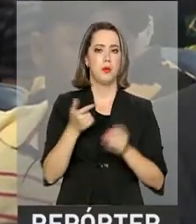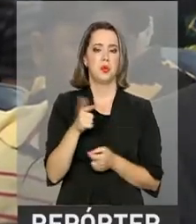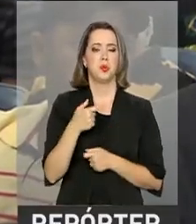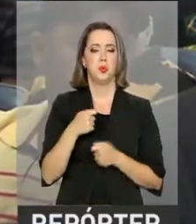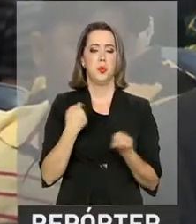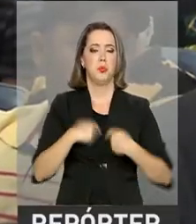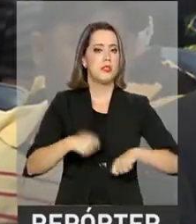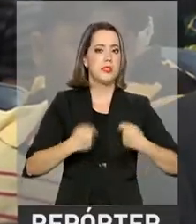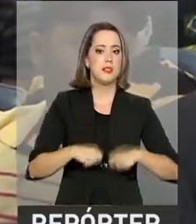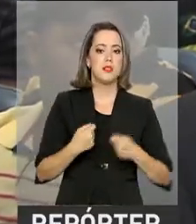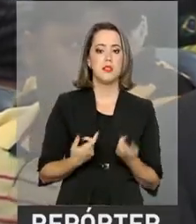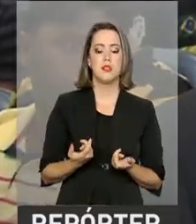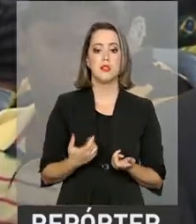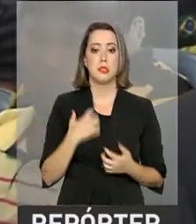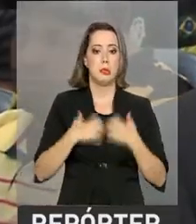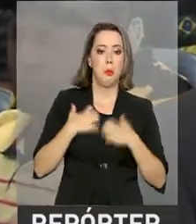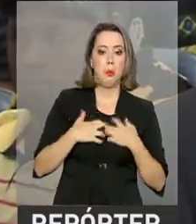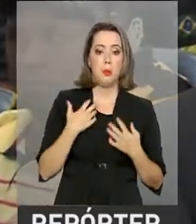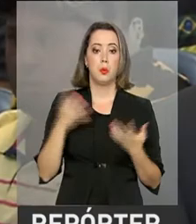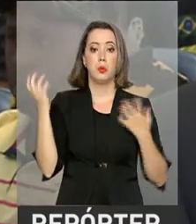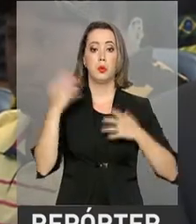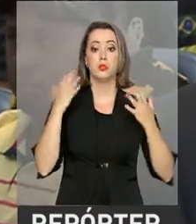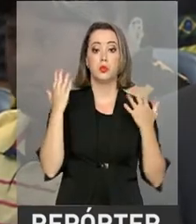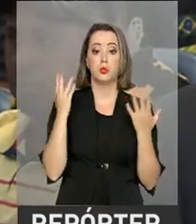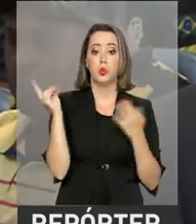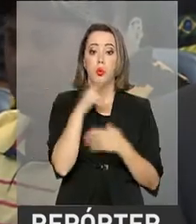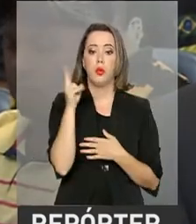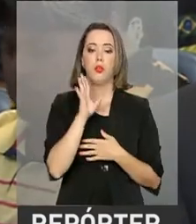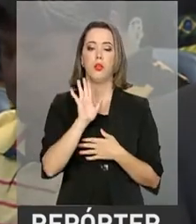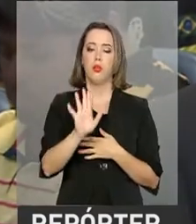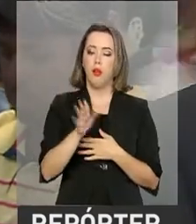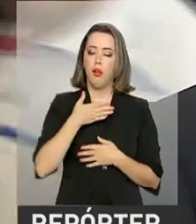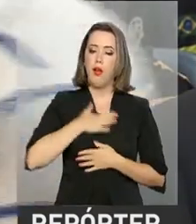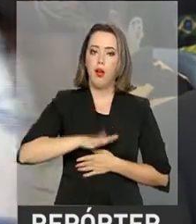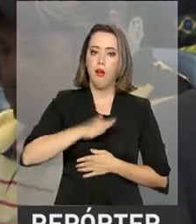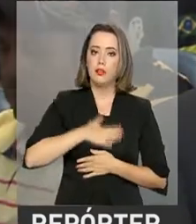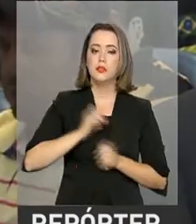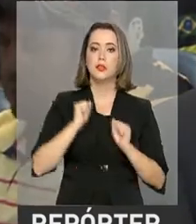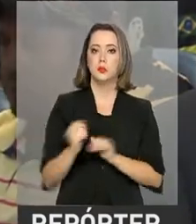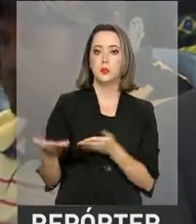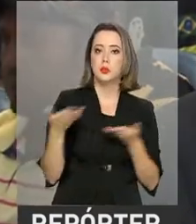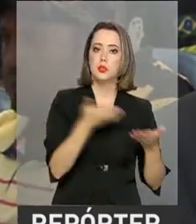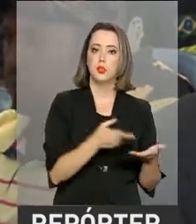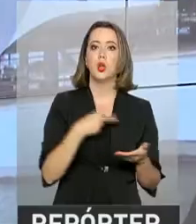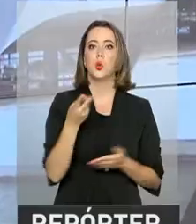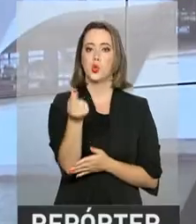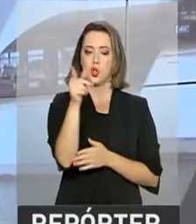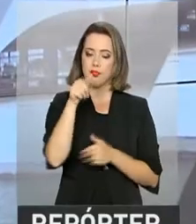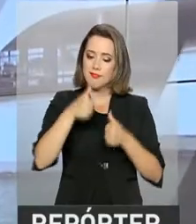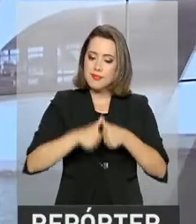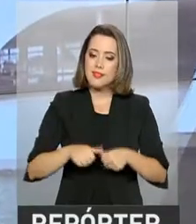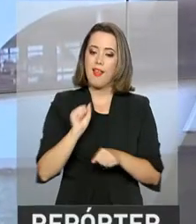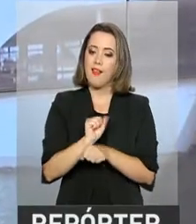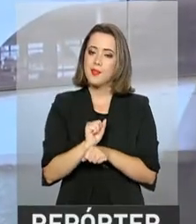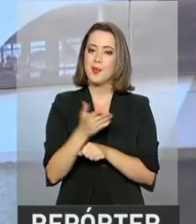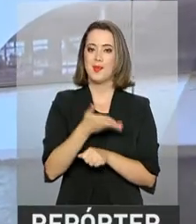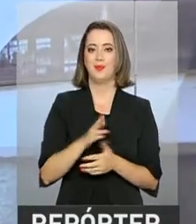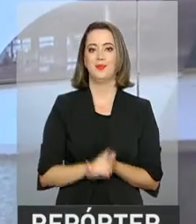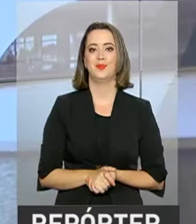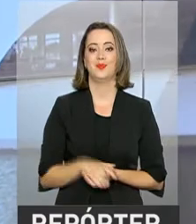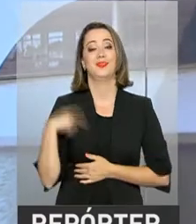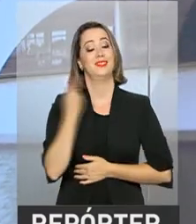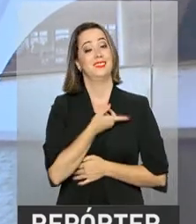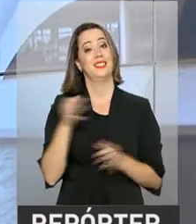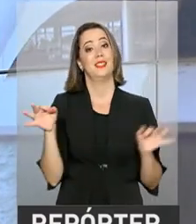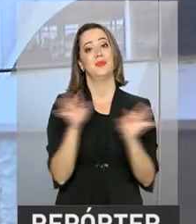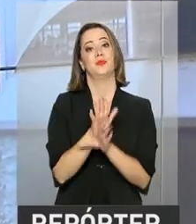ficar agitado, desesperado. Pode vir com tranquilidade, o dinheiro está aqui. Nós ficamos por